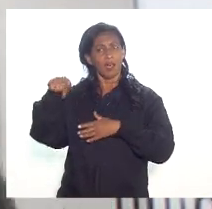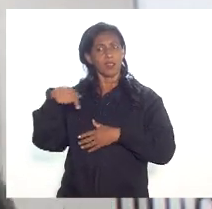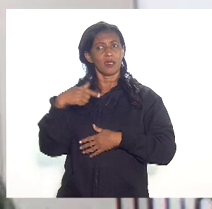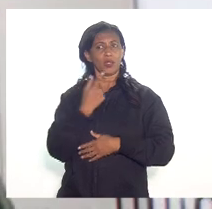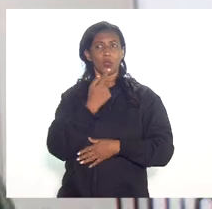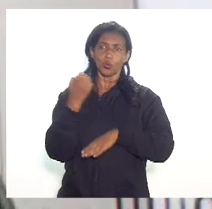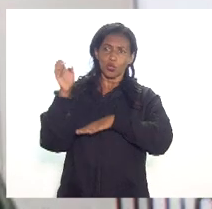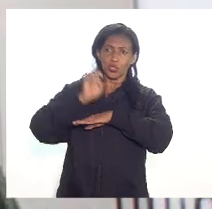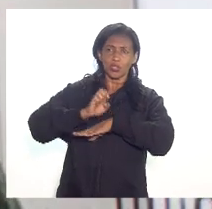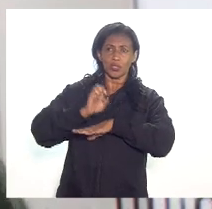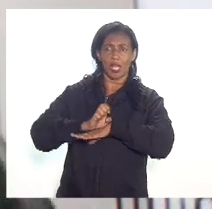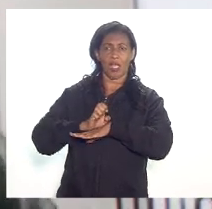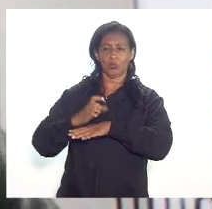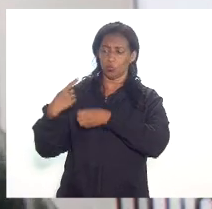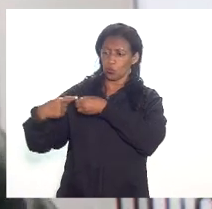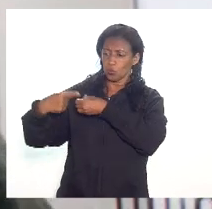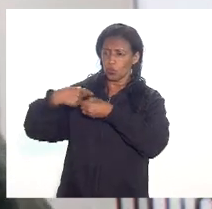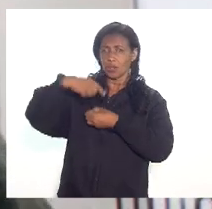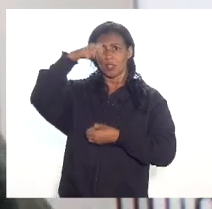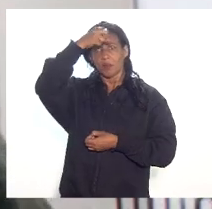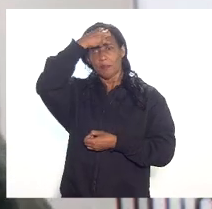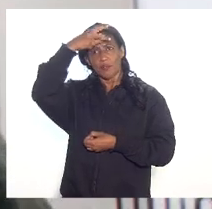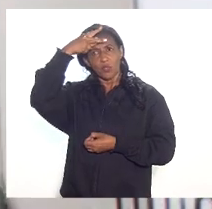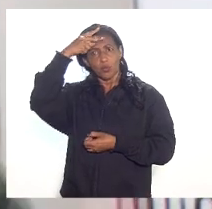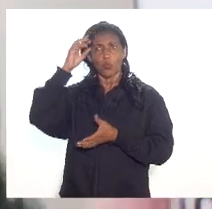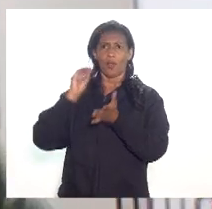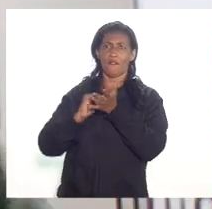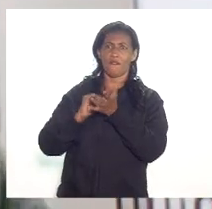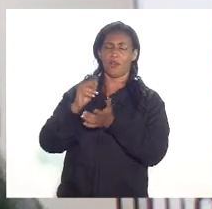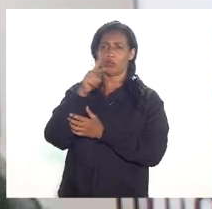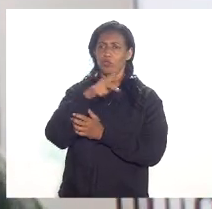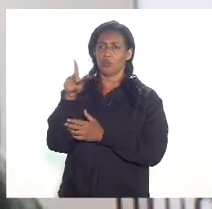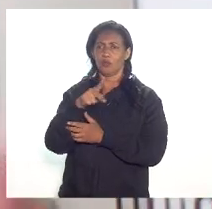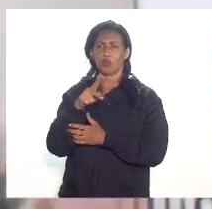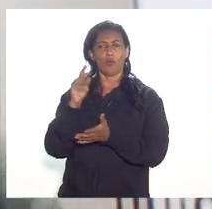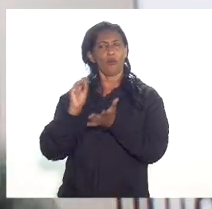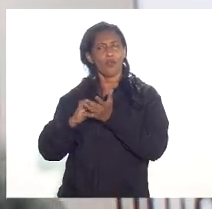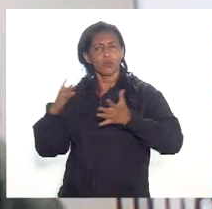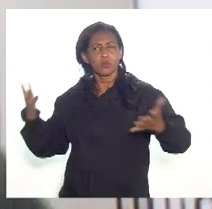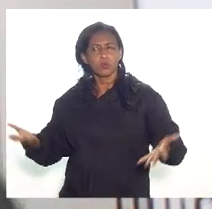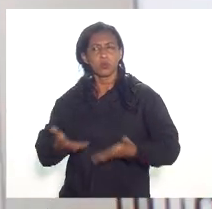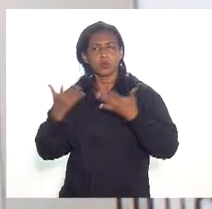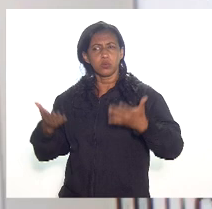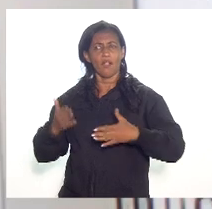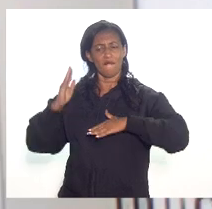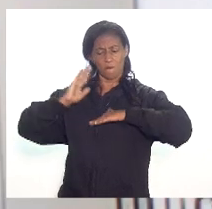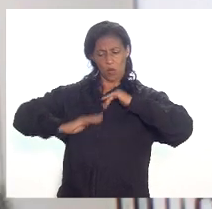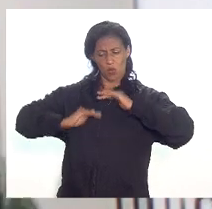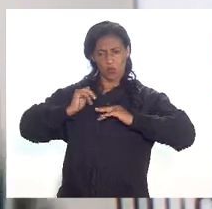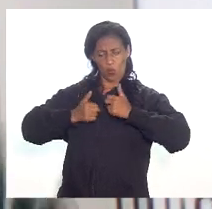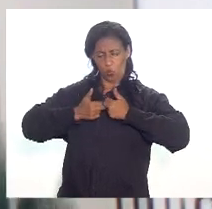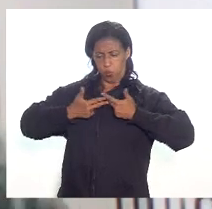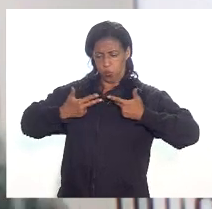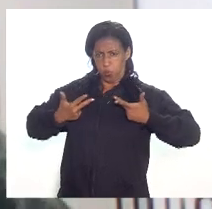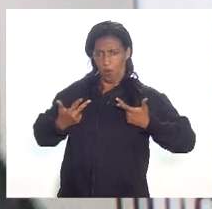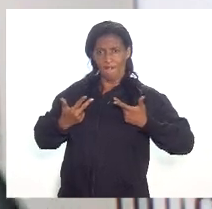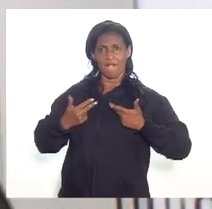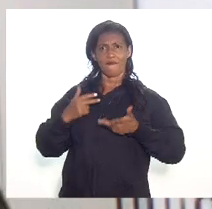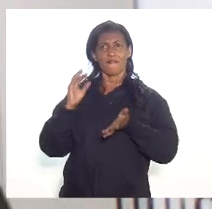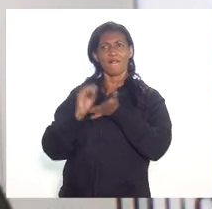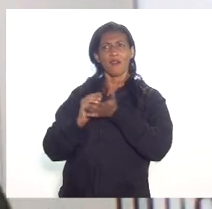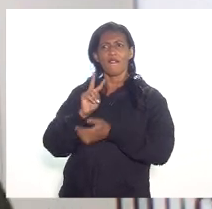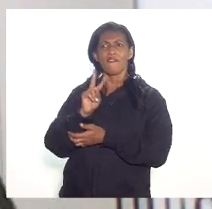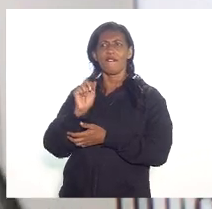municípios é a falta de professor é a falta de estímulo a falta de qualificação a falta de vagas